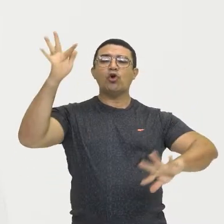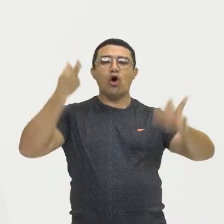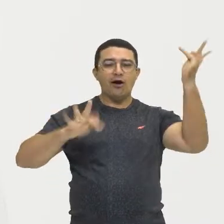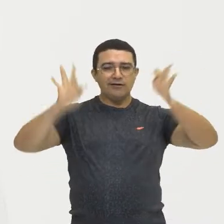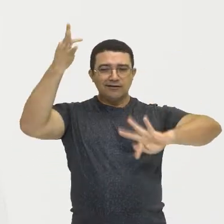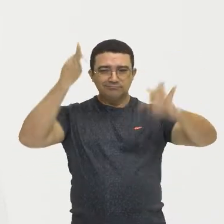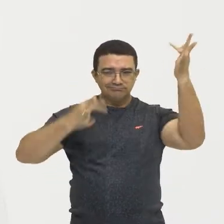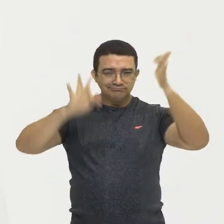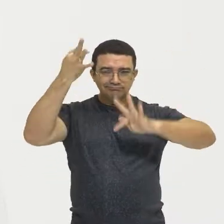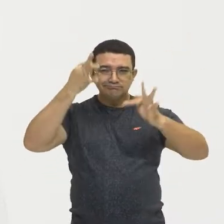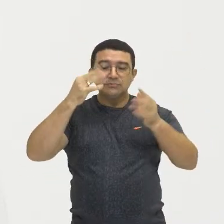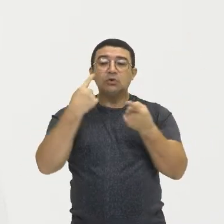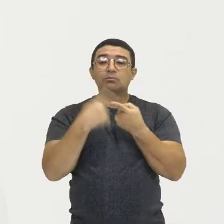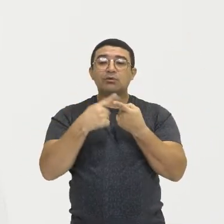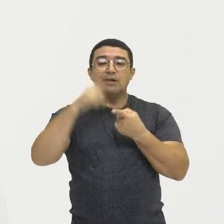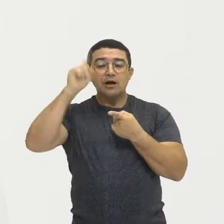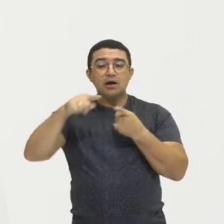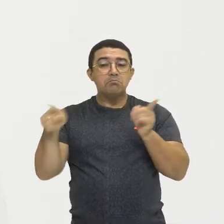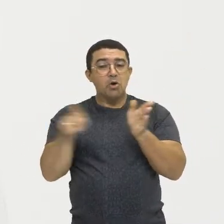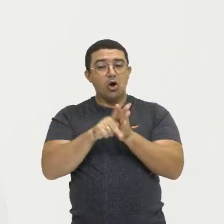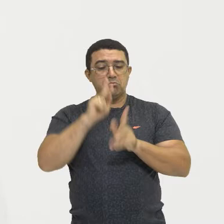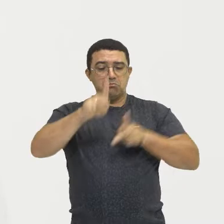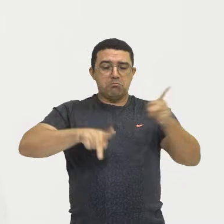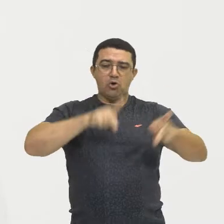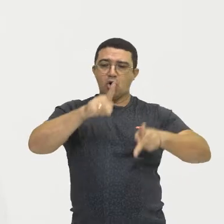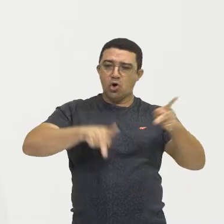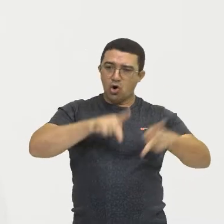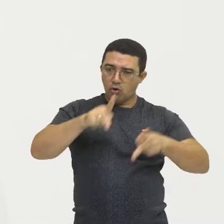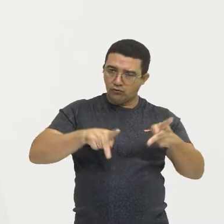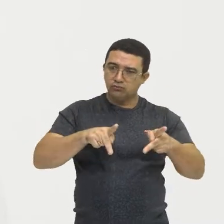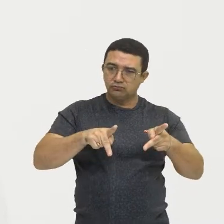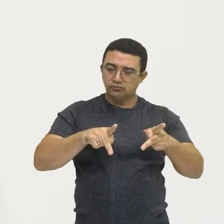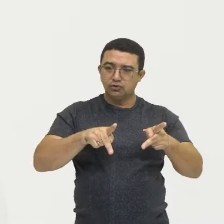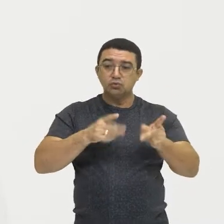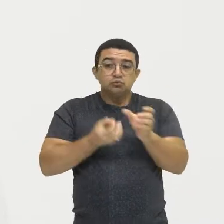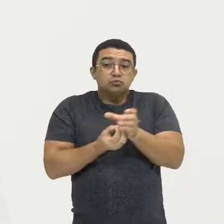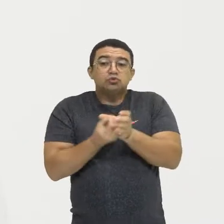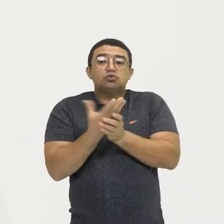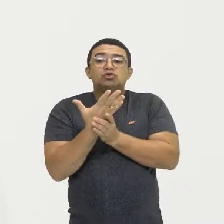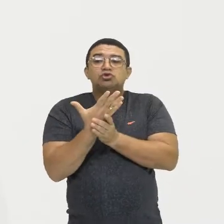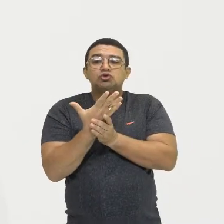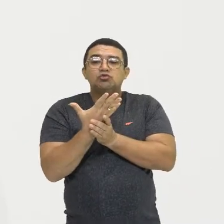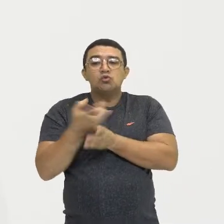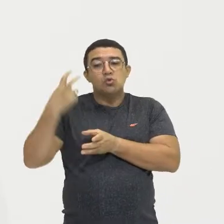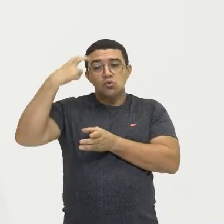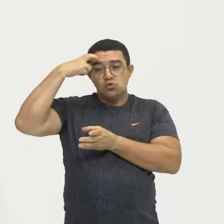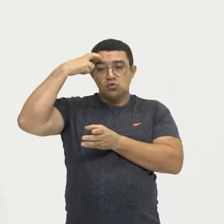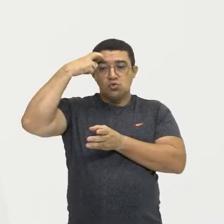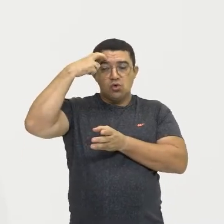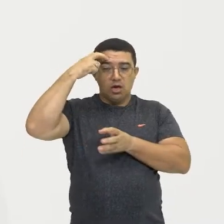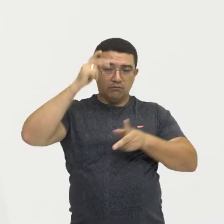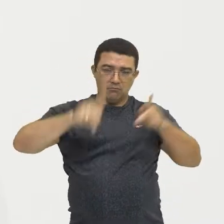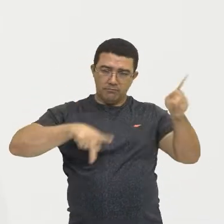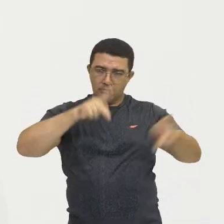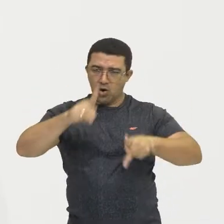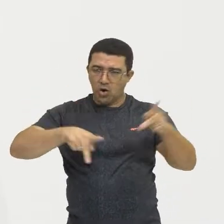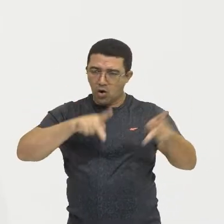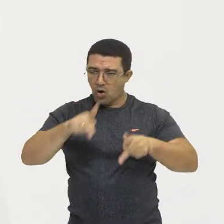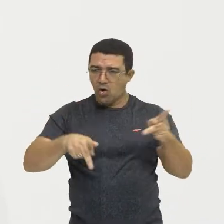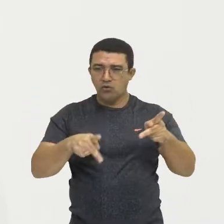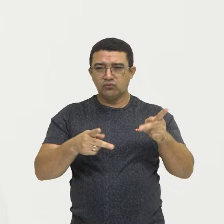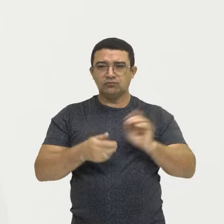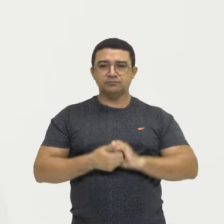Que é sustentada pelo próprio povo, né? Diz que foi através do povo mesmo, afirmou ter sido da cultura popular, né? Do senso